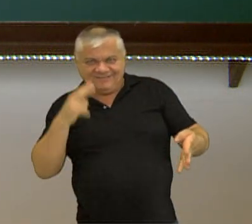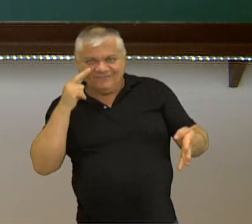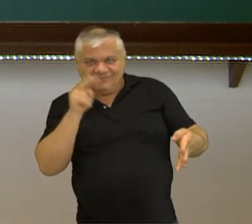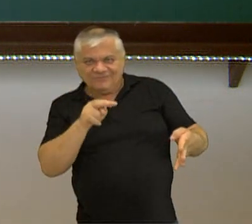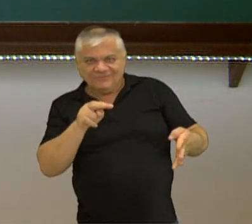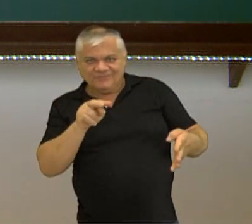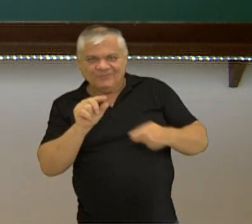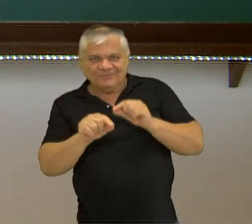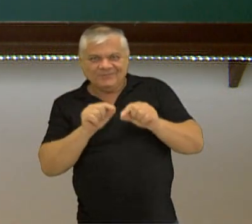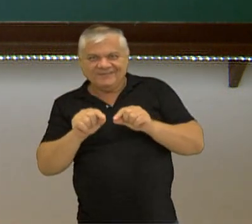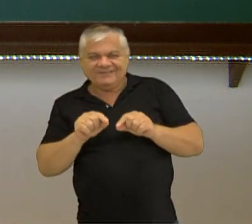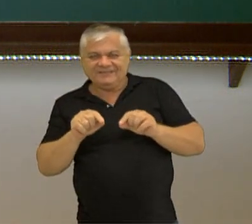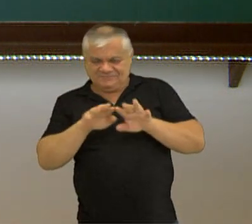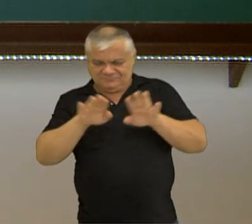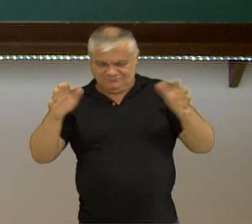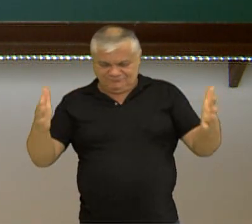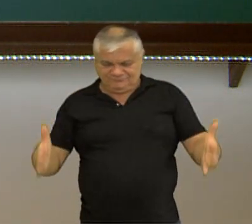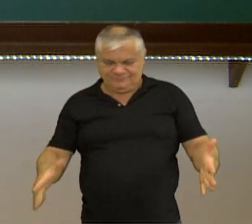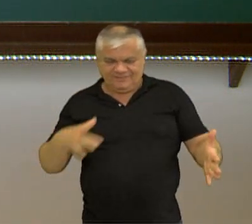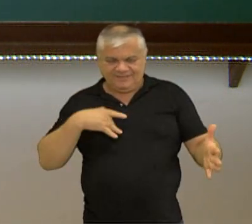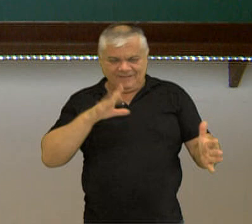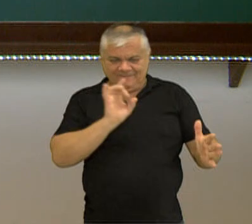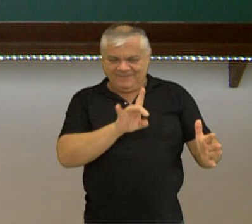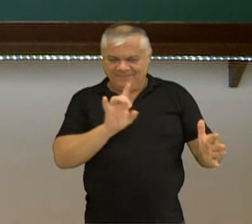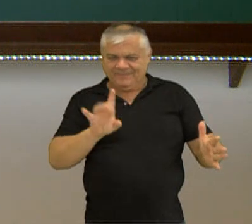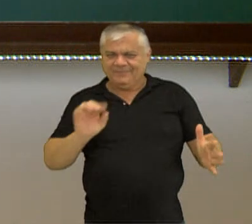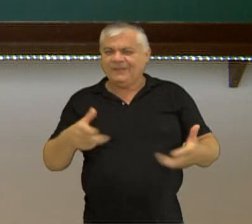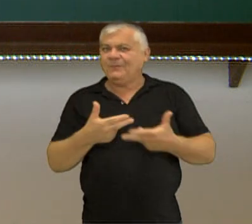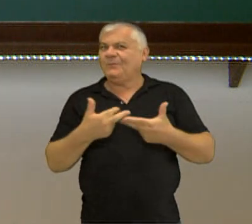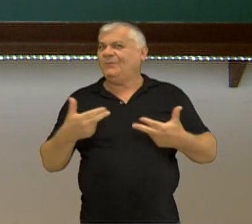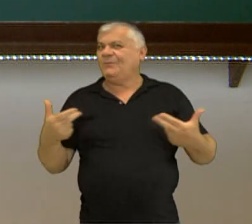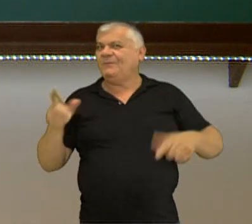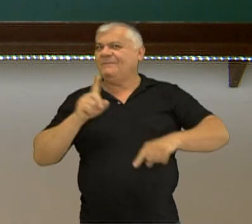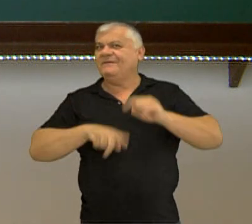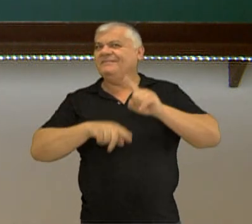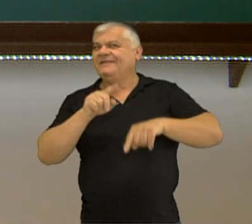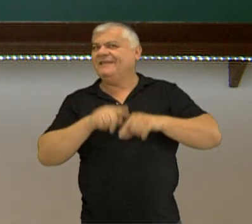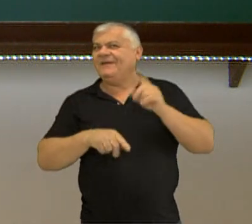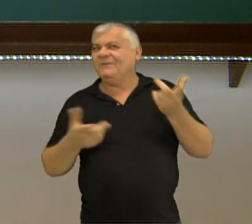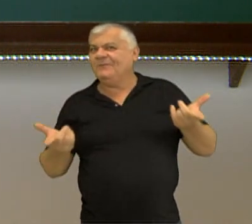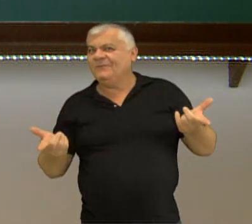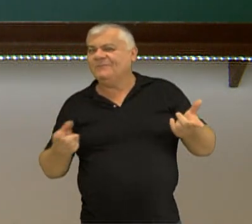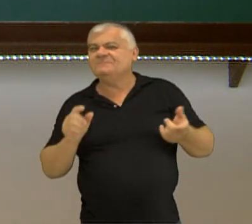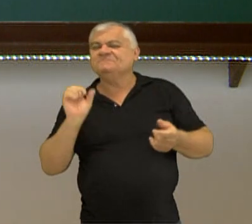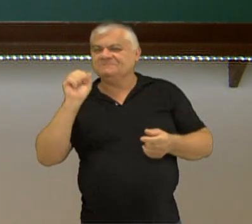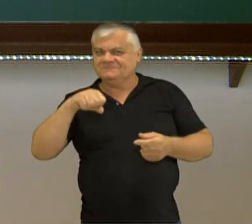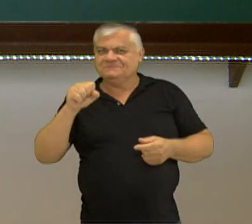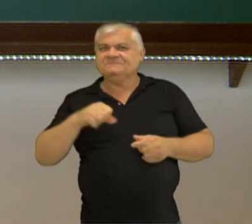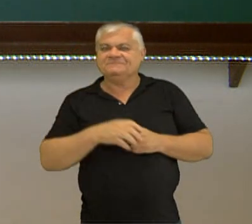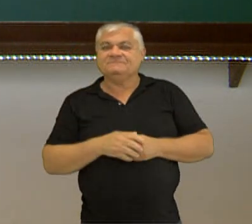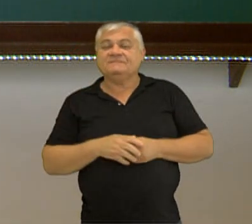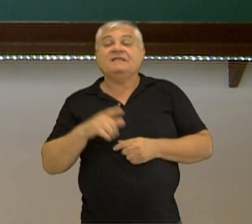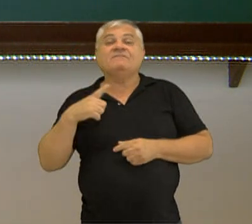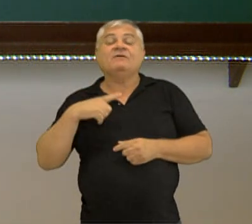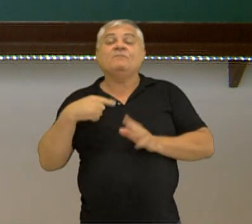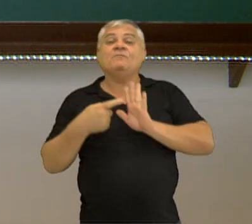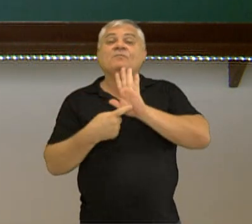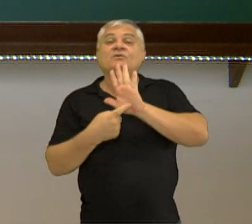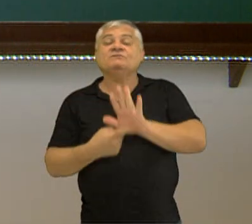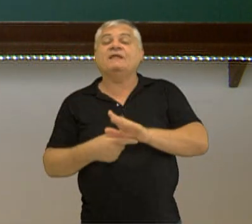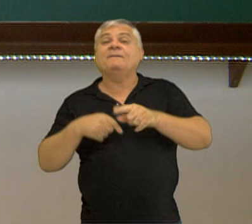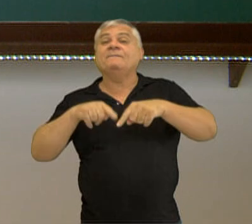temos uma exposição de alguns materiais. Sim, nós vamos expor